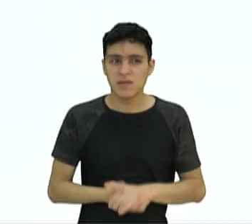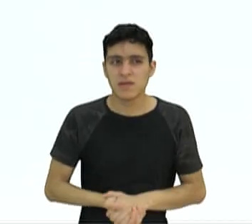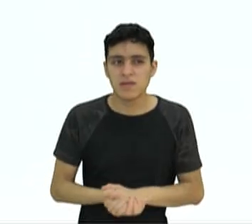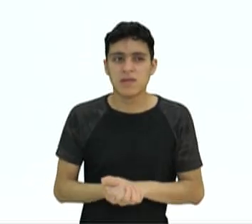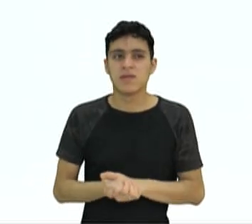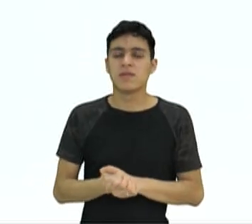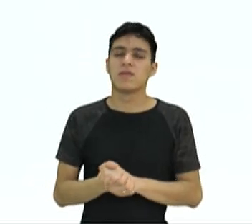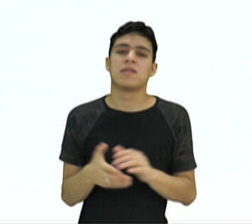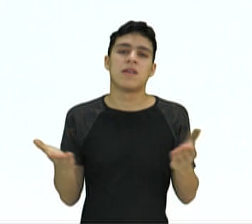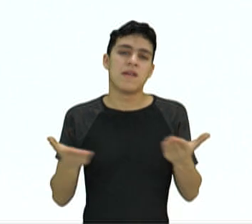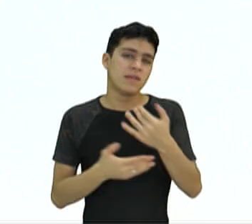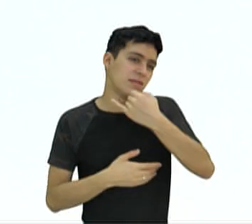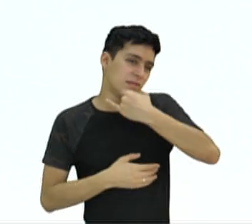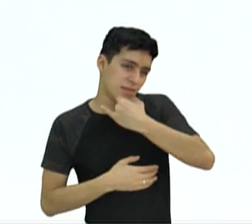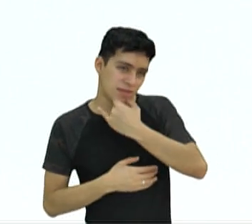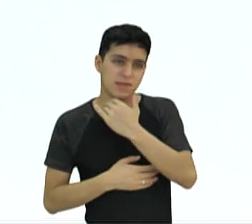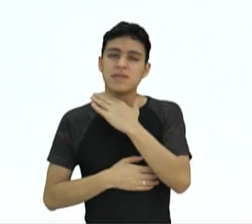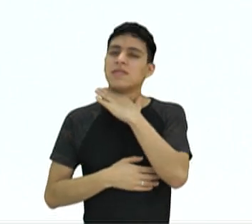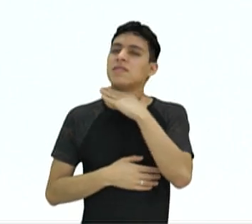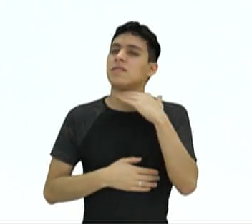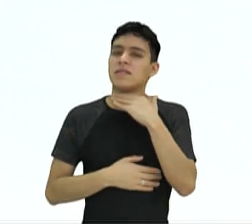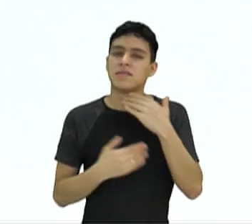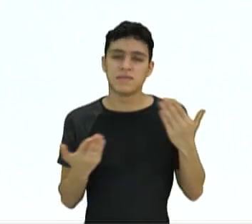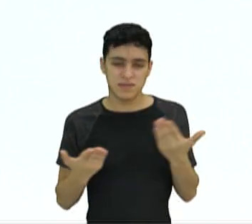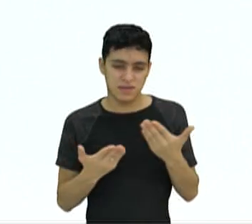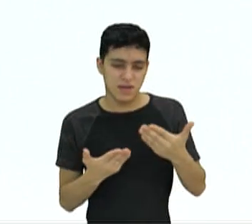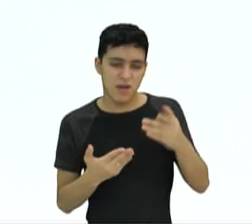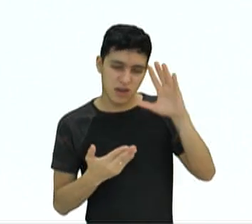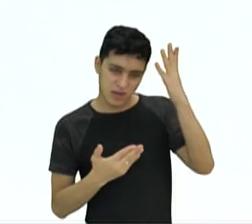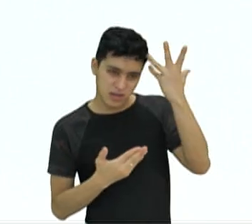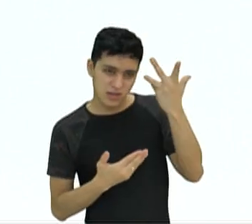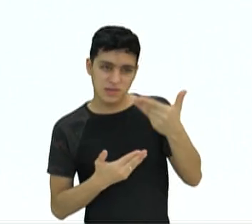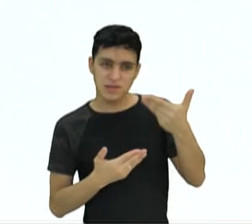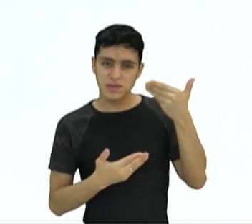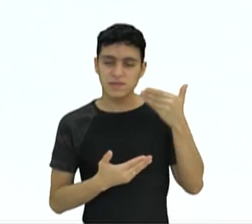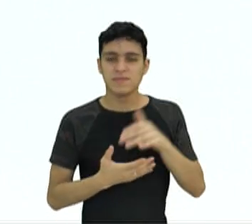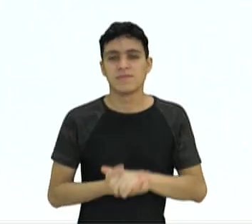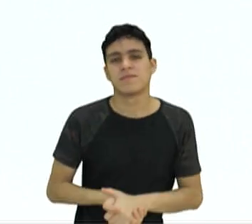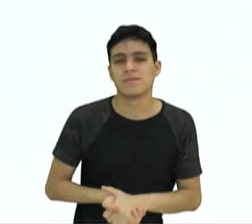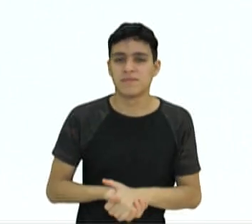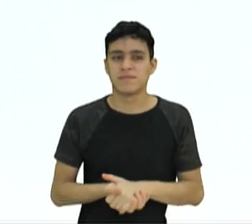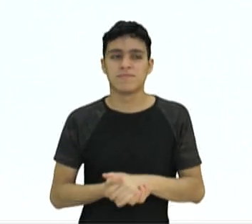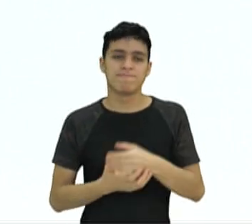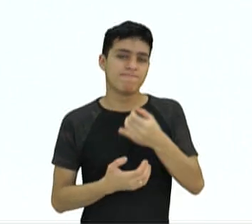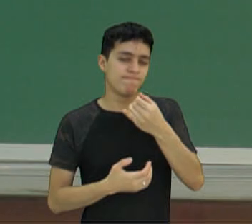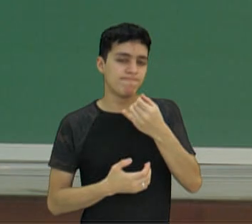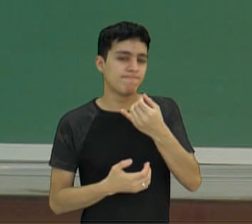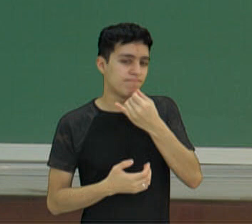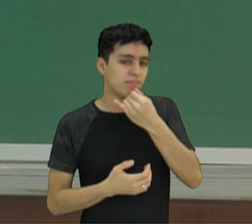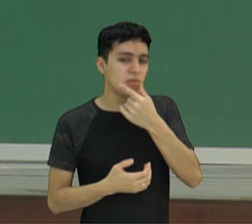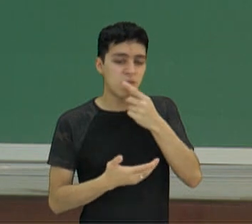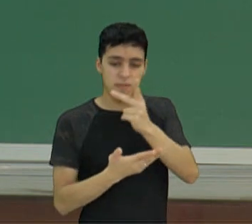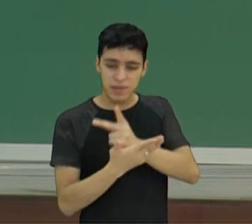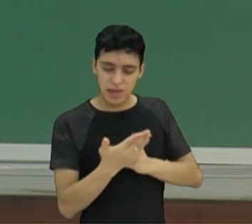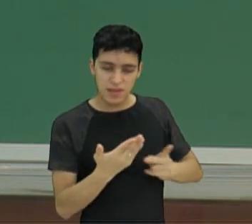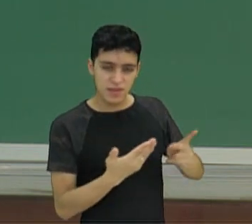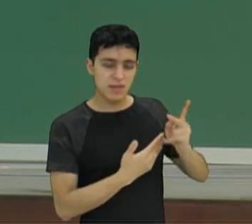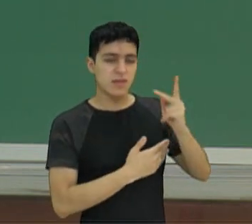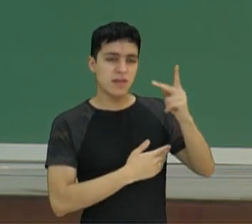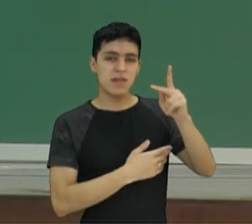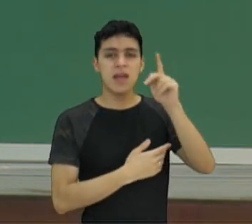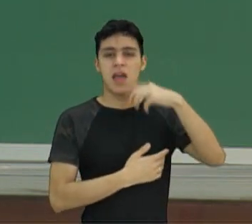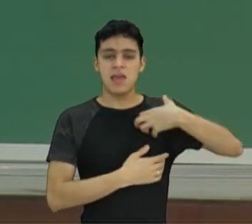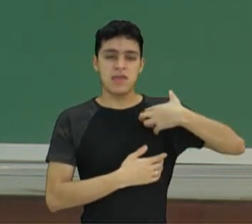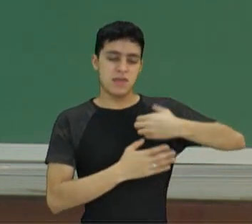que infelizmente veio a falecer há alguns dias atrás, né? Um cartunista argentino, criador da